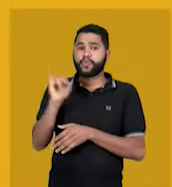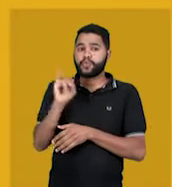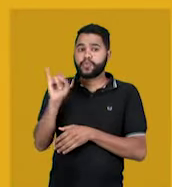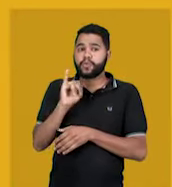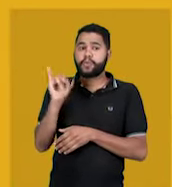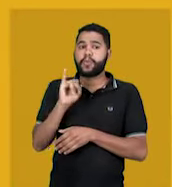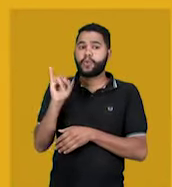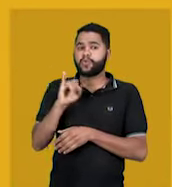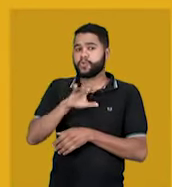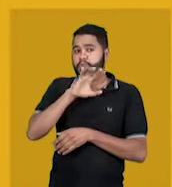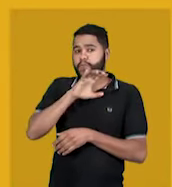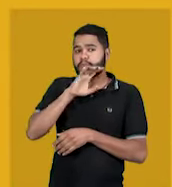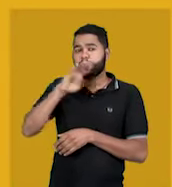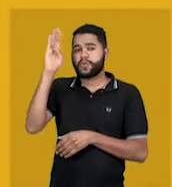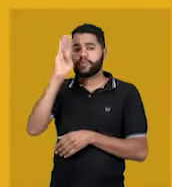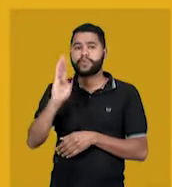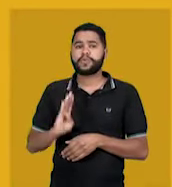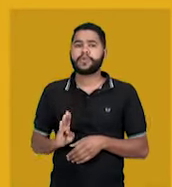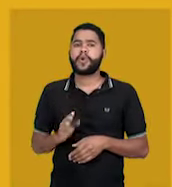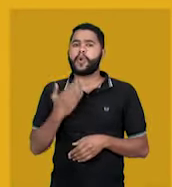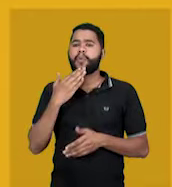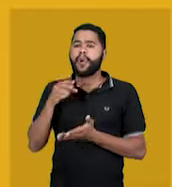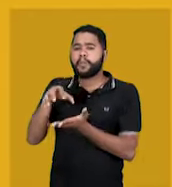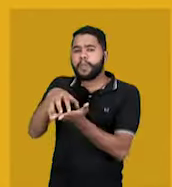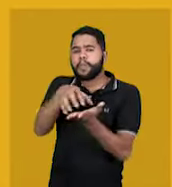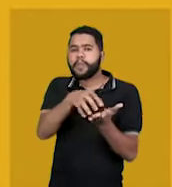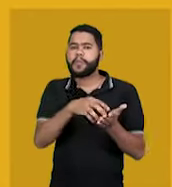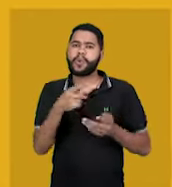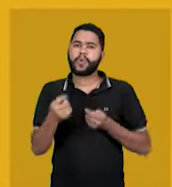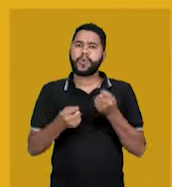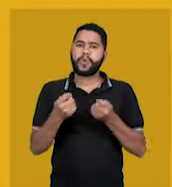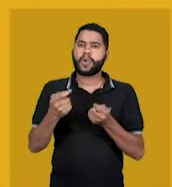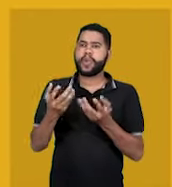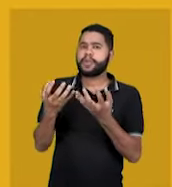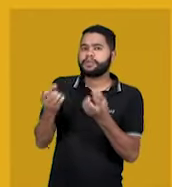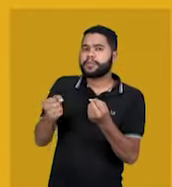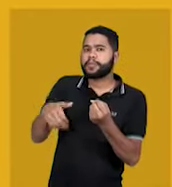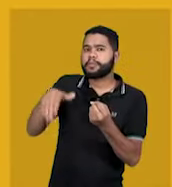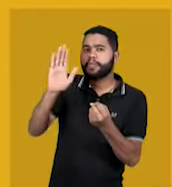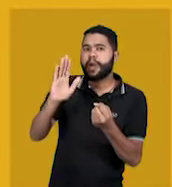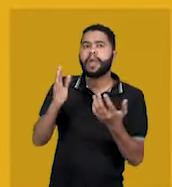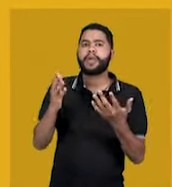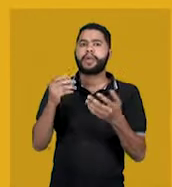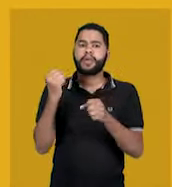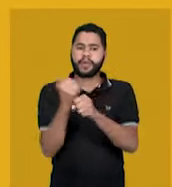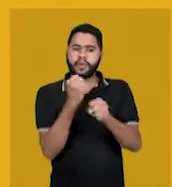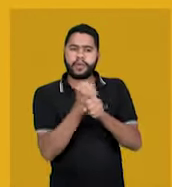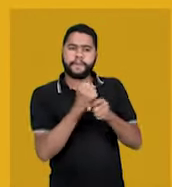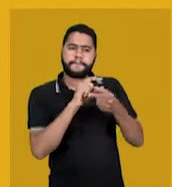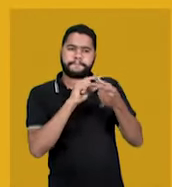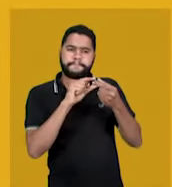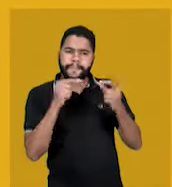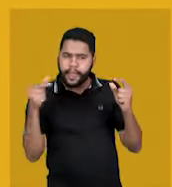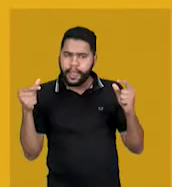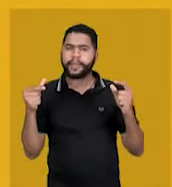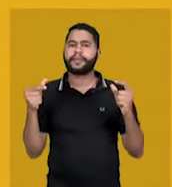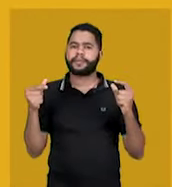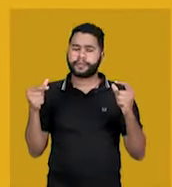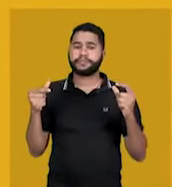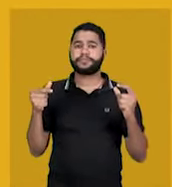brasileiros, né, quais setores econômicos vão receber mais recursos, obras de infraestrutura,